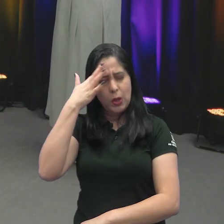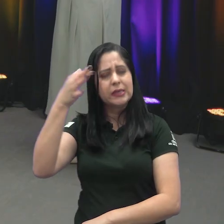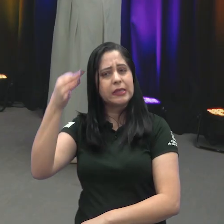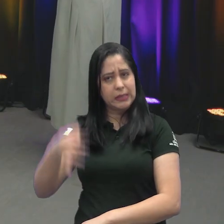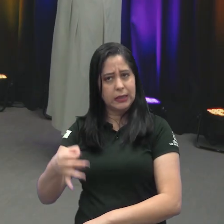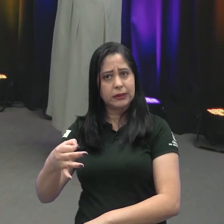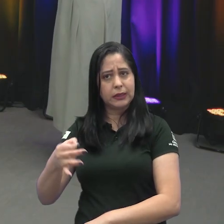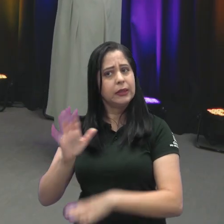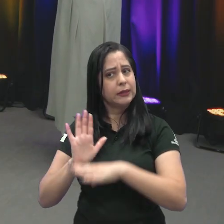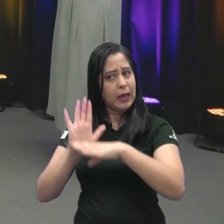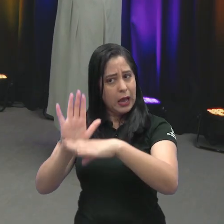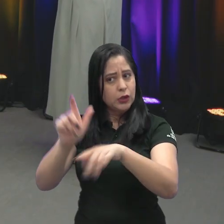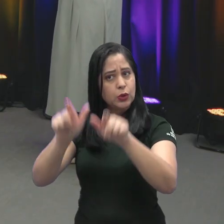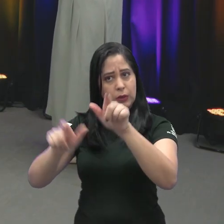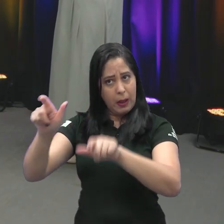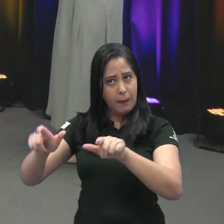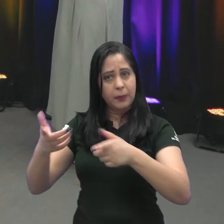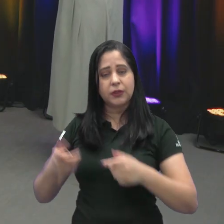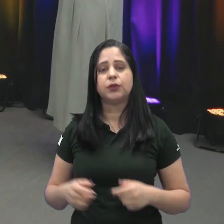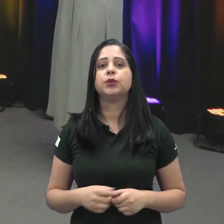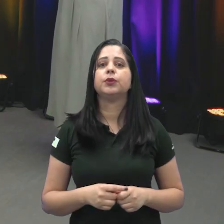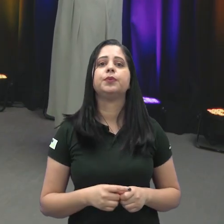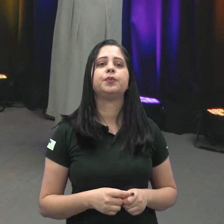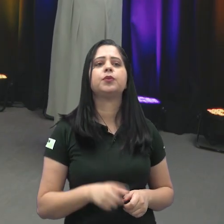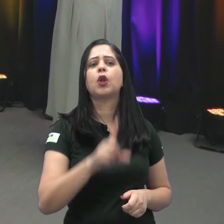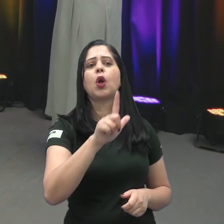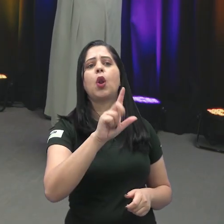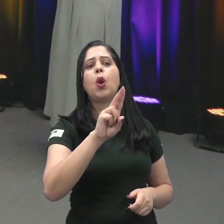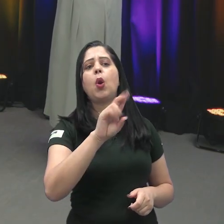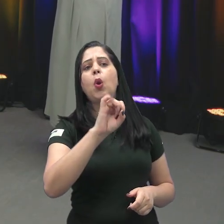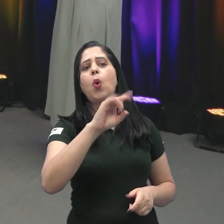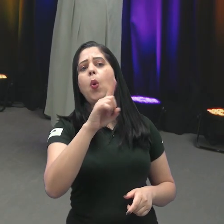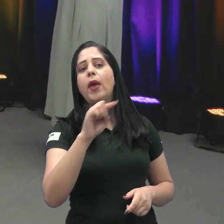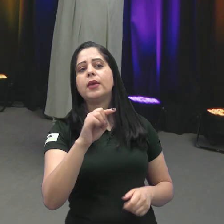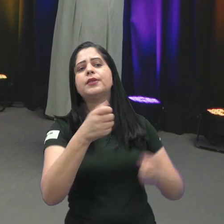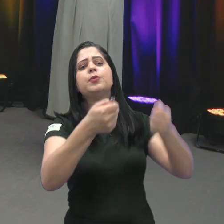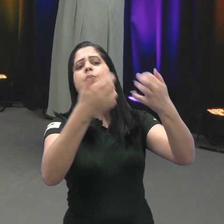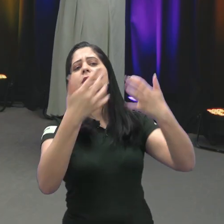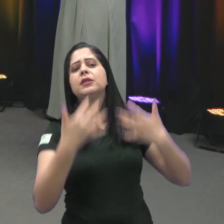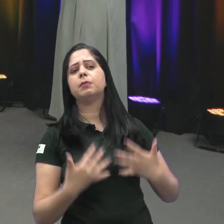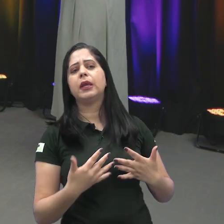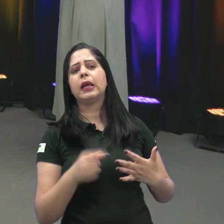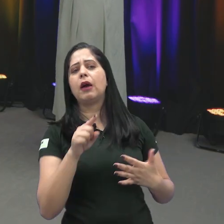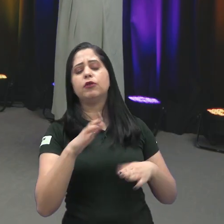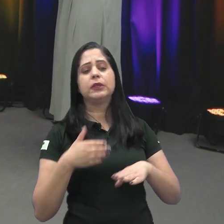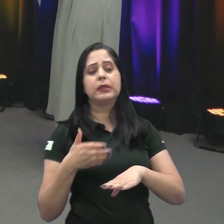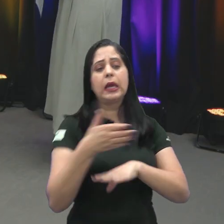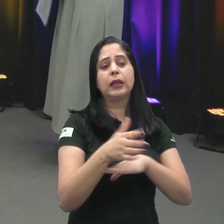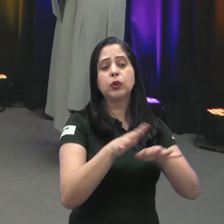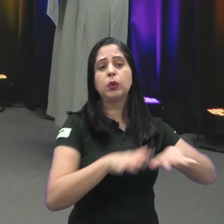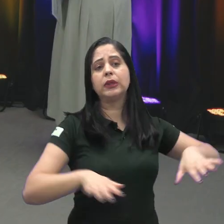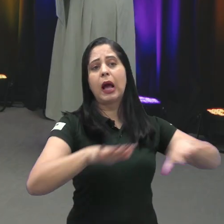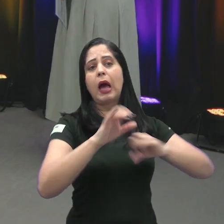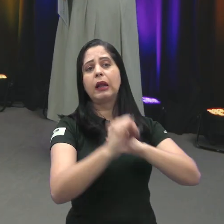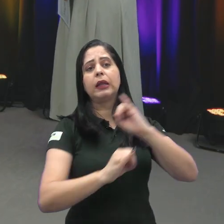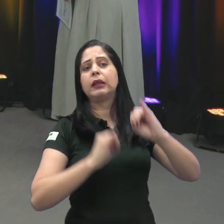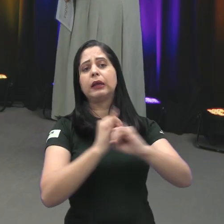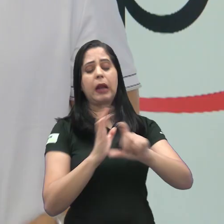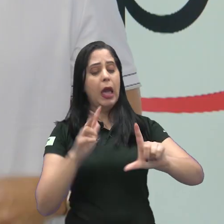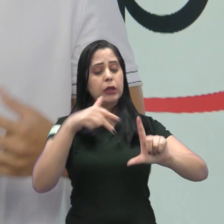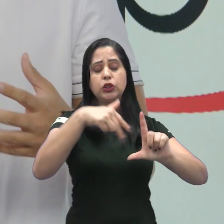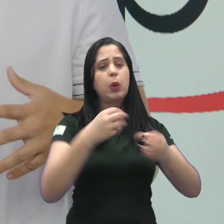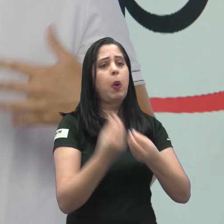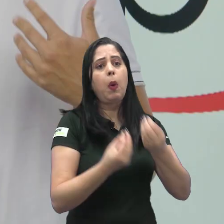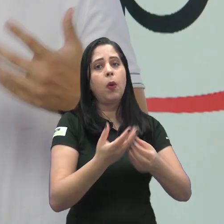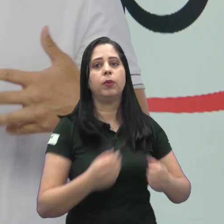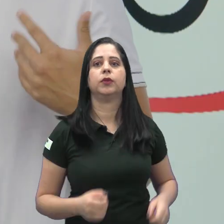poder ajudar muitas pessoas. Luiz, fala pra gente, qual foi o seu primeiro passo para você entrar no mundo digital?